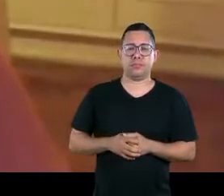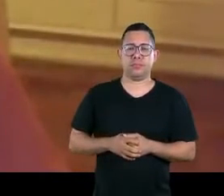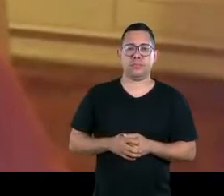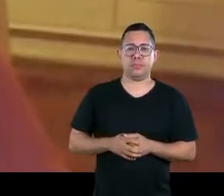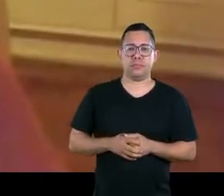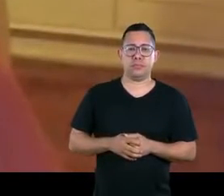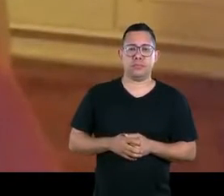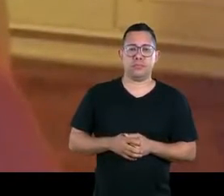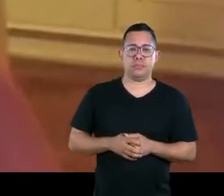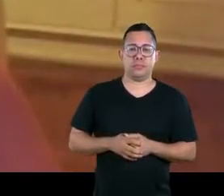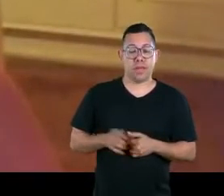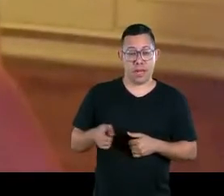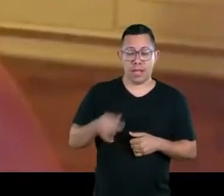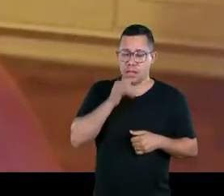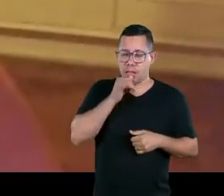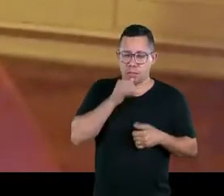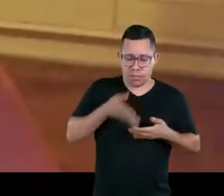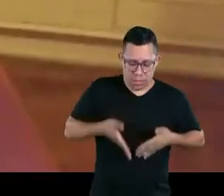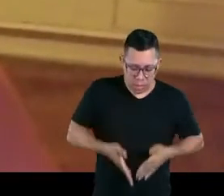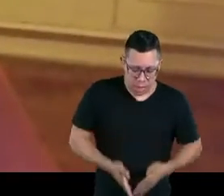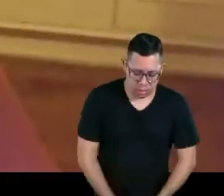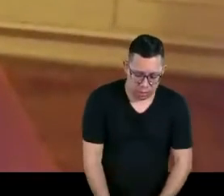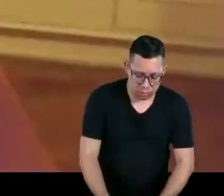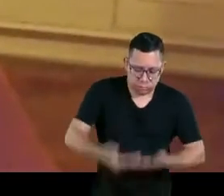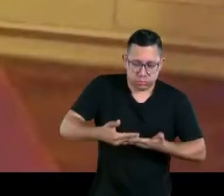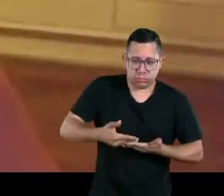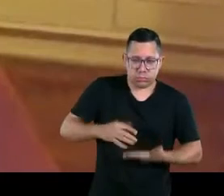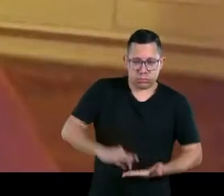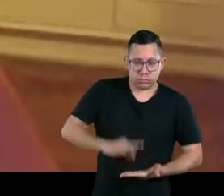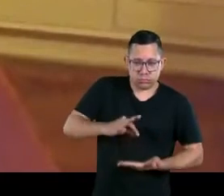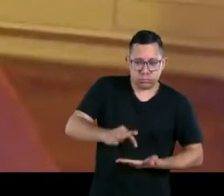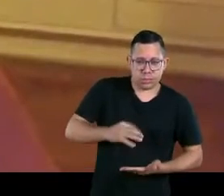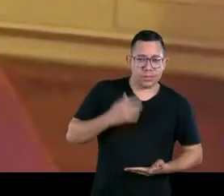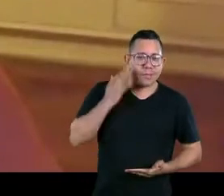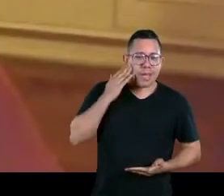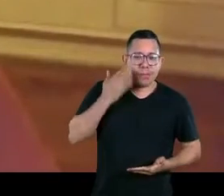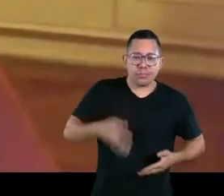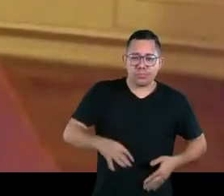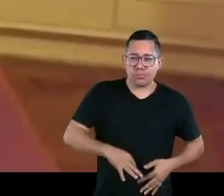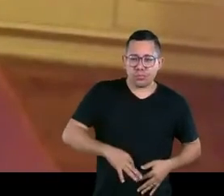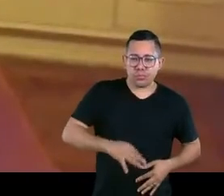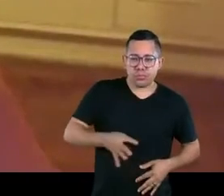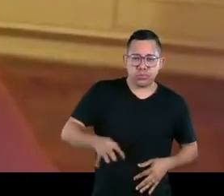enrolado no pescoço. Cordão umbilical enrolado no pescoço,